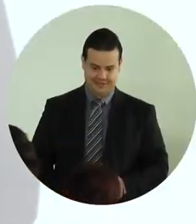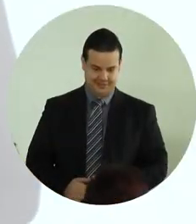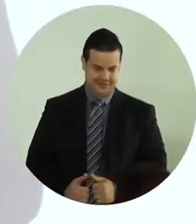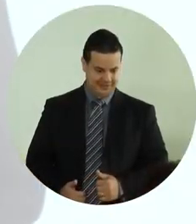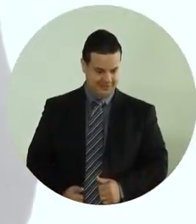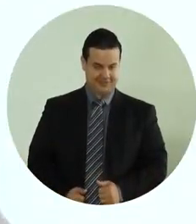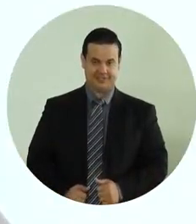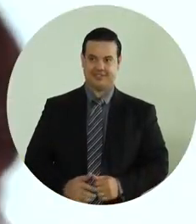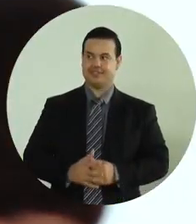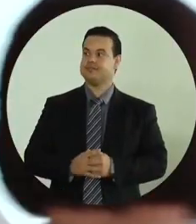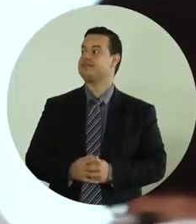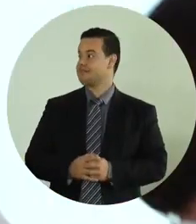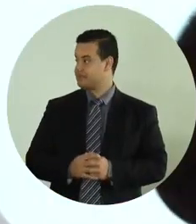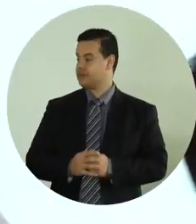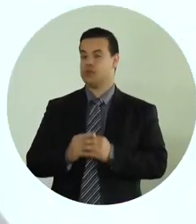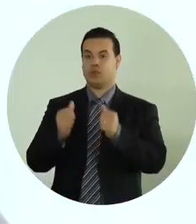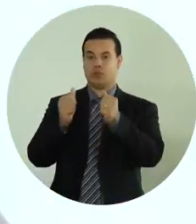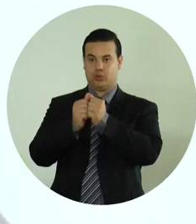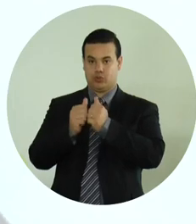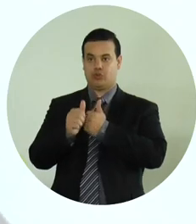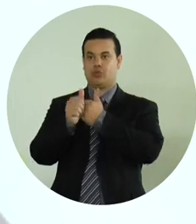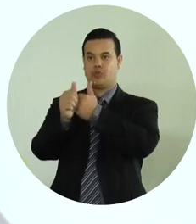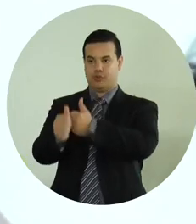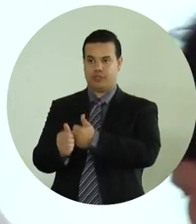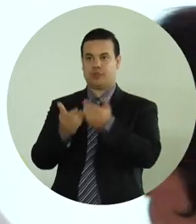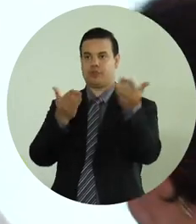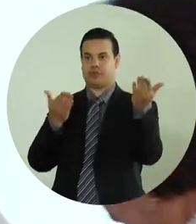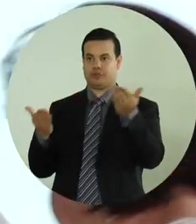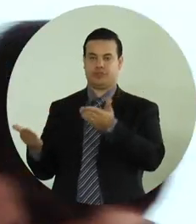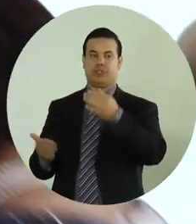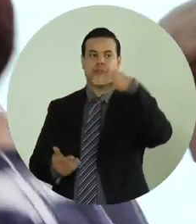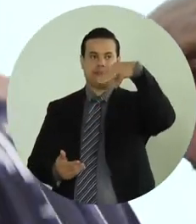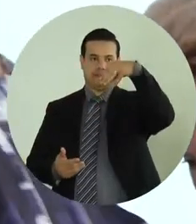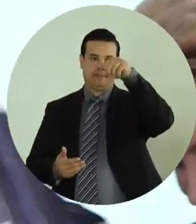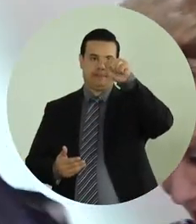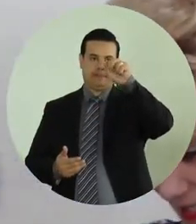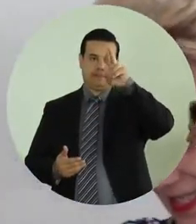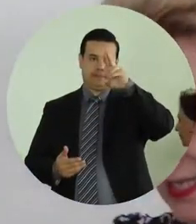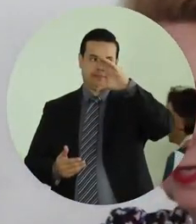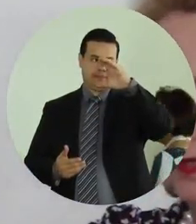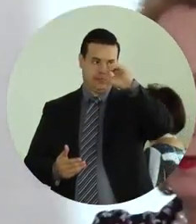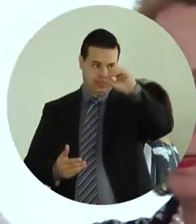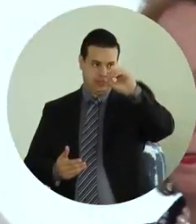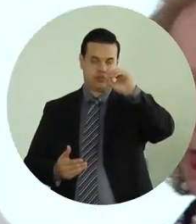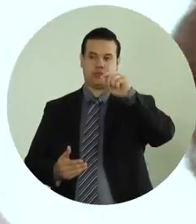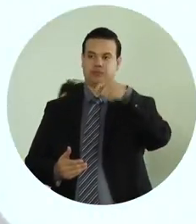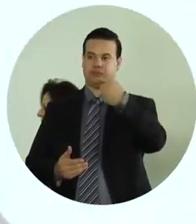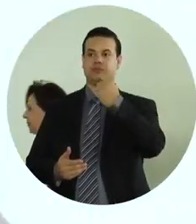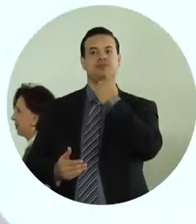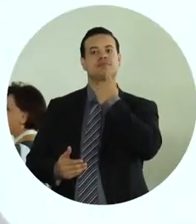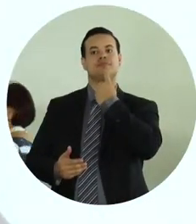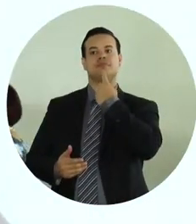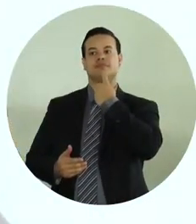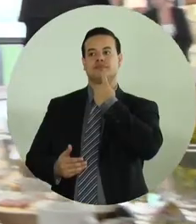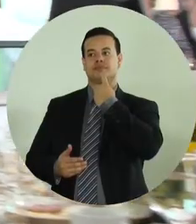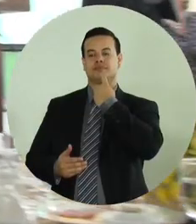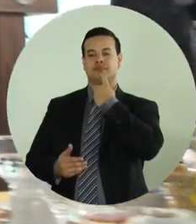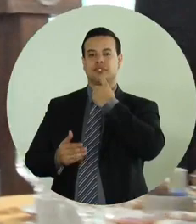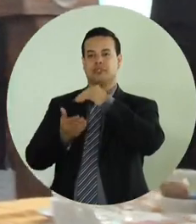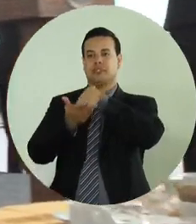Acompanhando-a, o senhor Marco Antônio Pellegrini, secretário nacional dos Direitos da Pessoa com Deficiência do Ministério dos Direitos